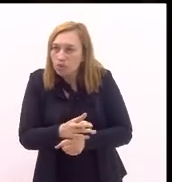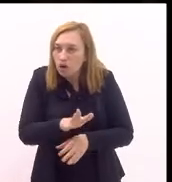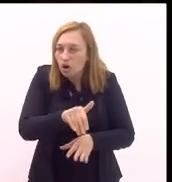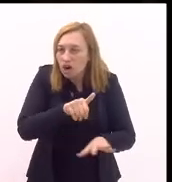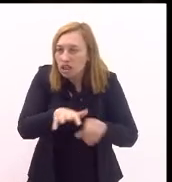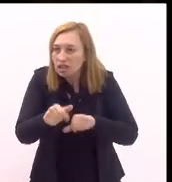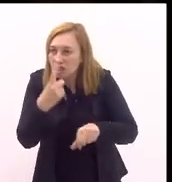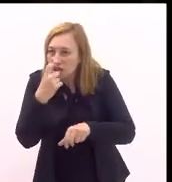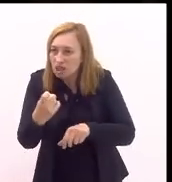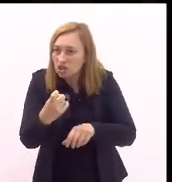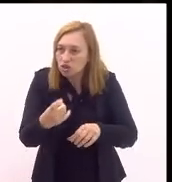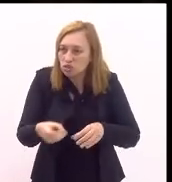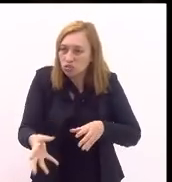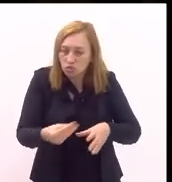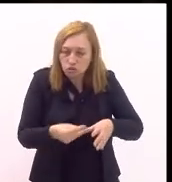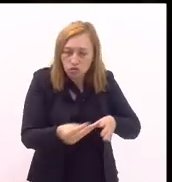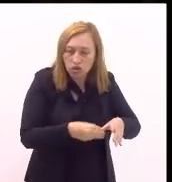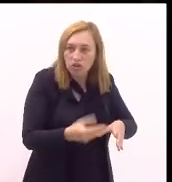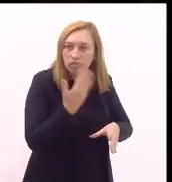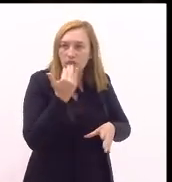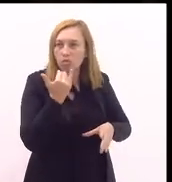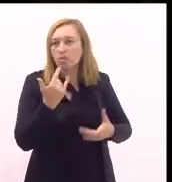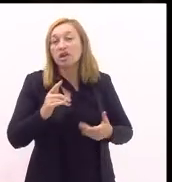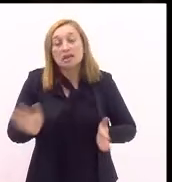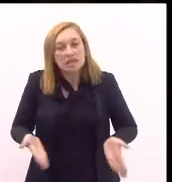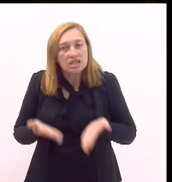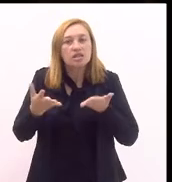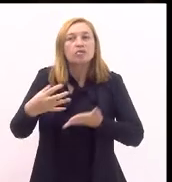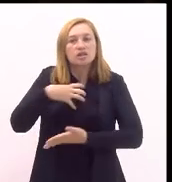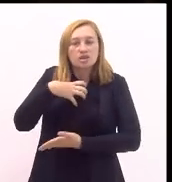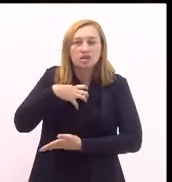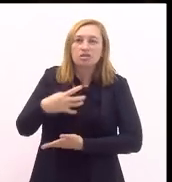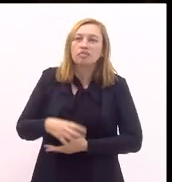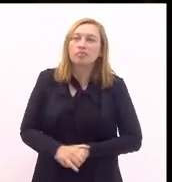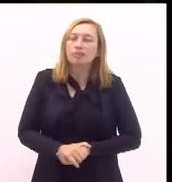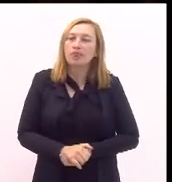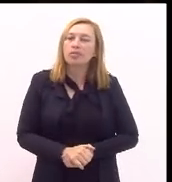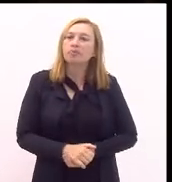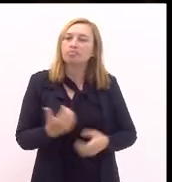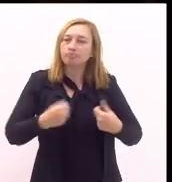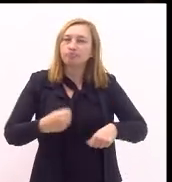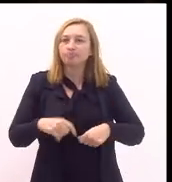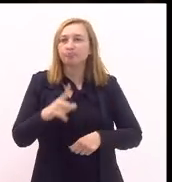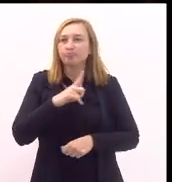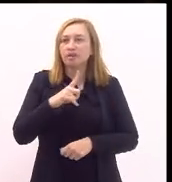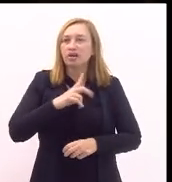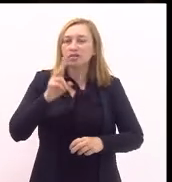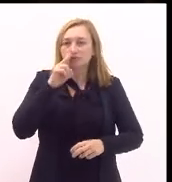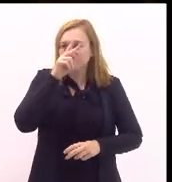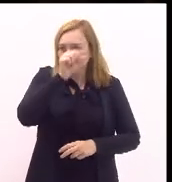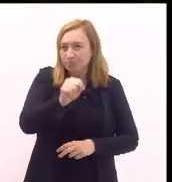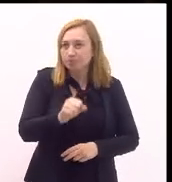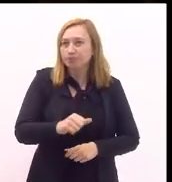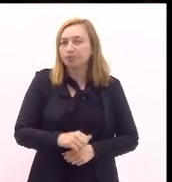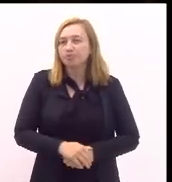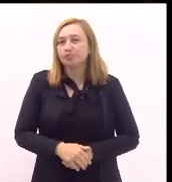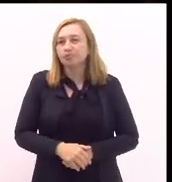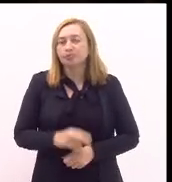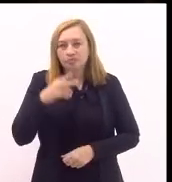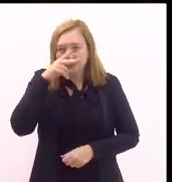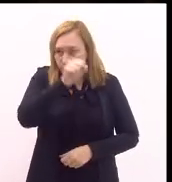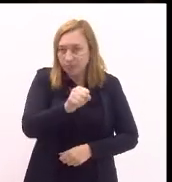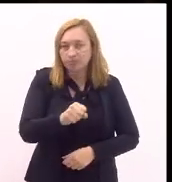é esse sentimento que tem que motivar é esse sentimento que a gente tem que ter força a